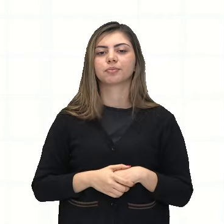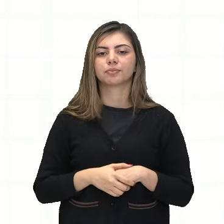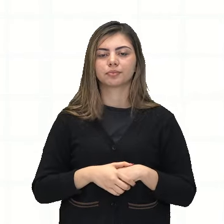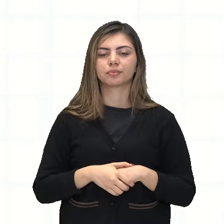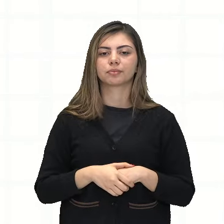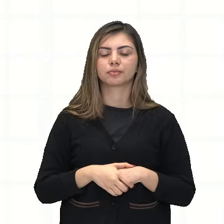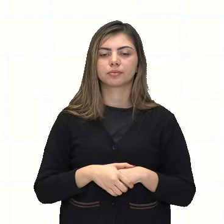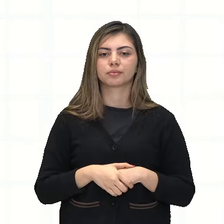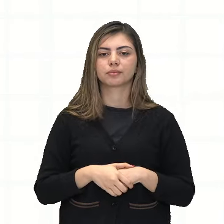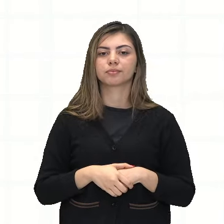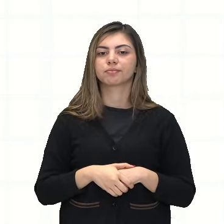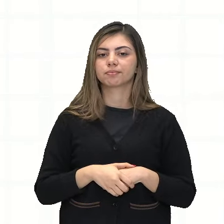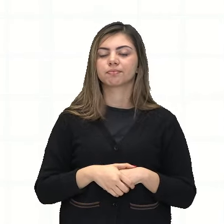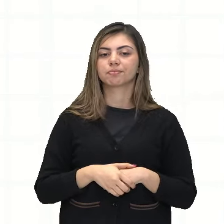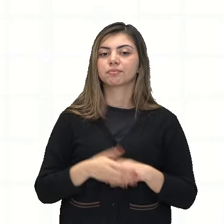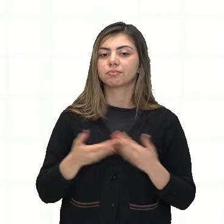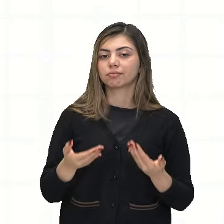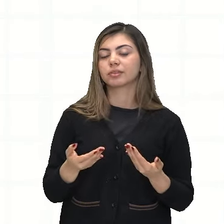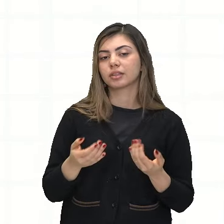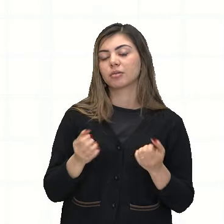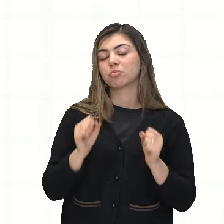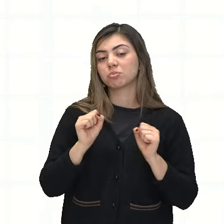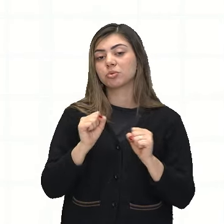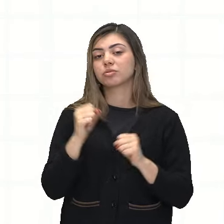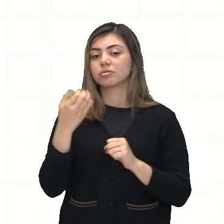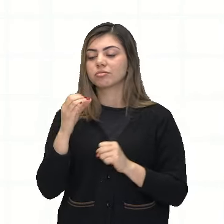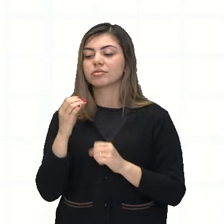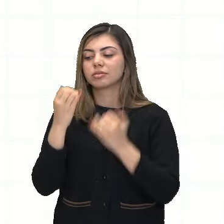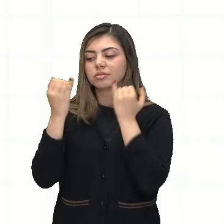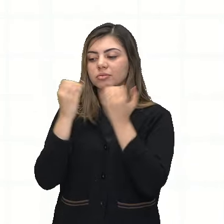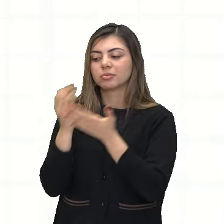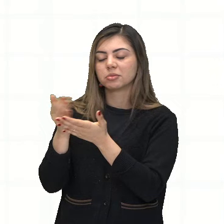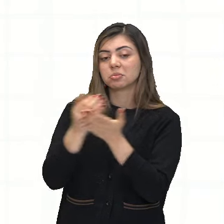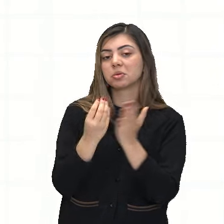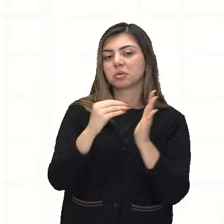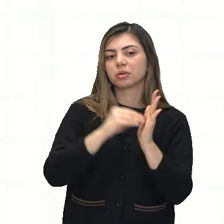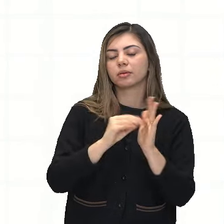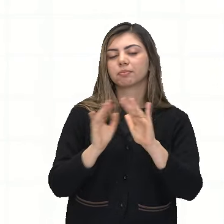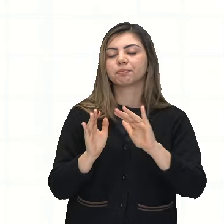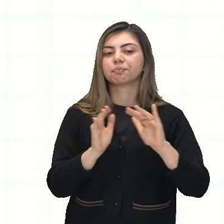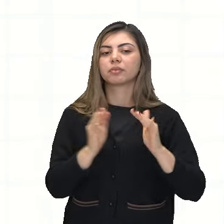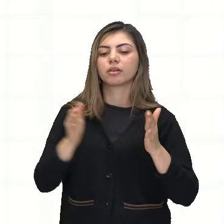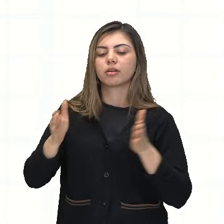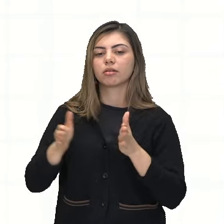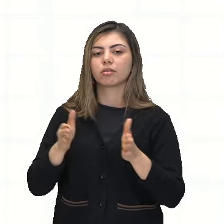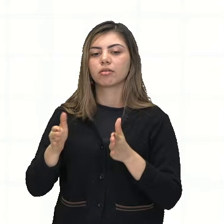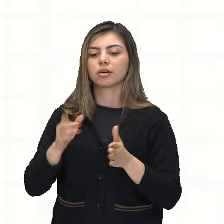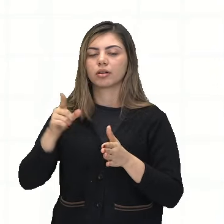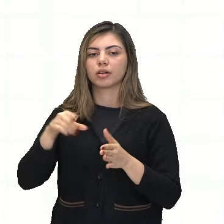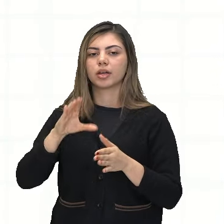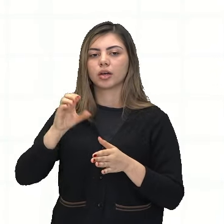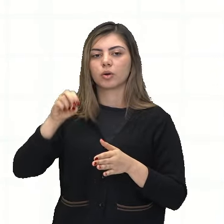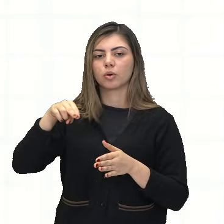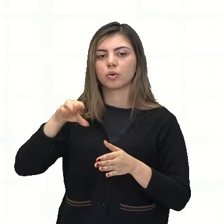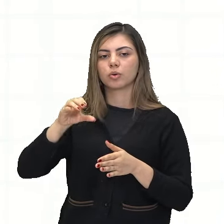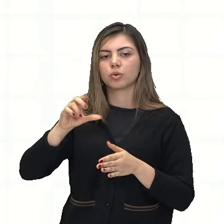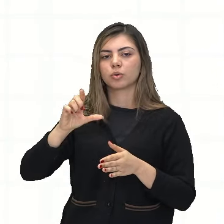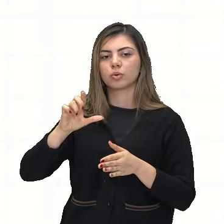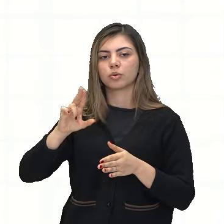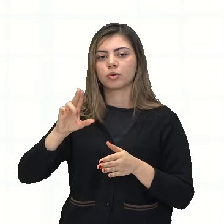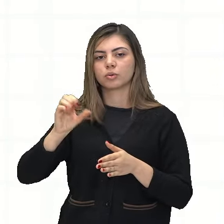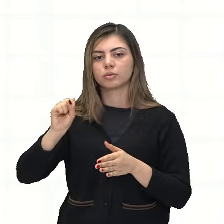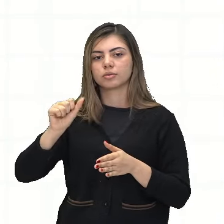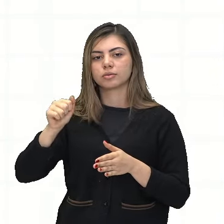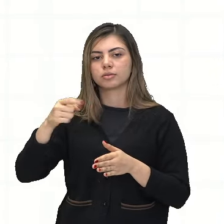nessa nessa fase do meu texto e aí nós temos a conclusão já introduzi o meu assunto falei um